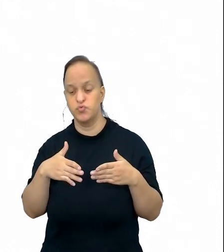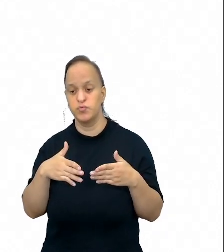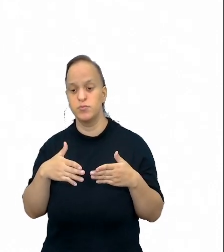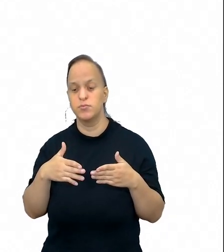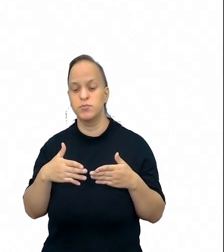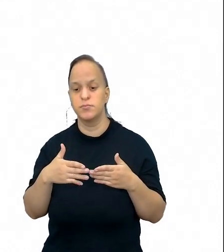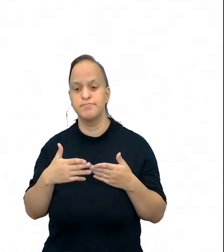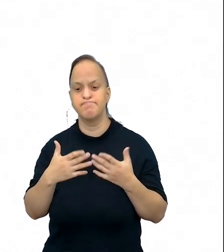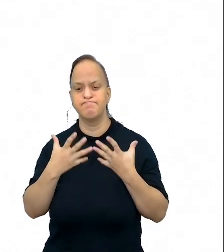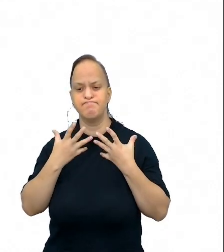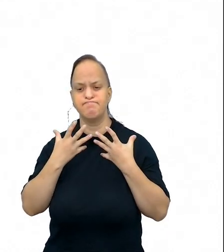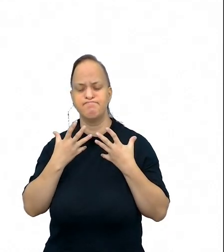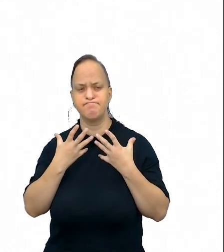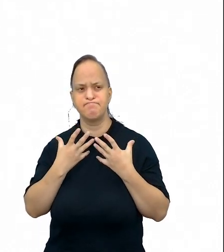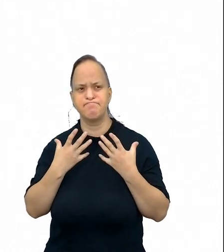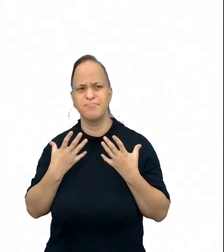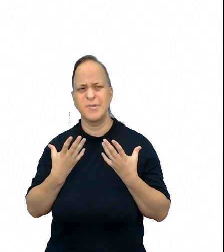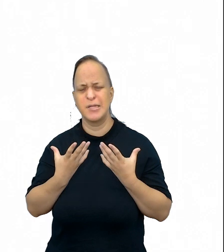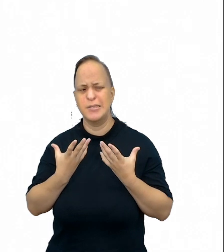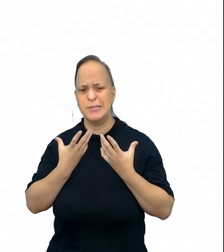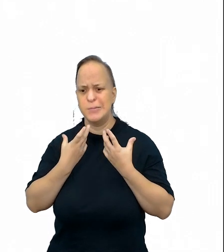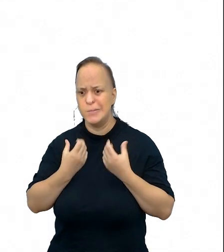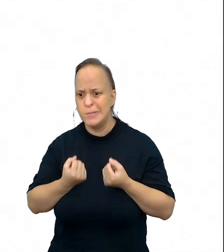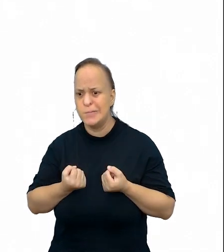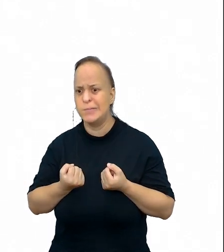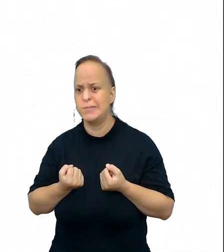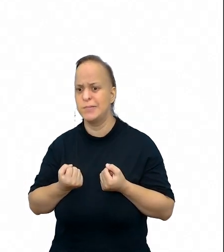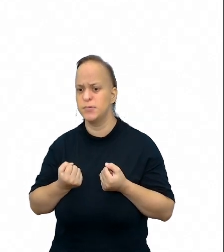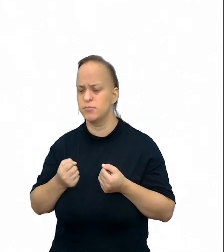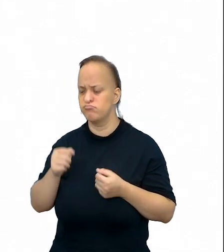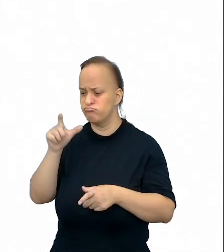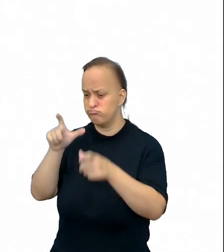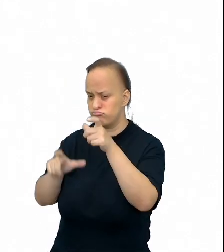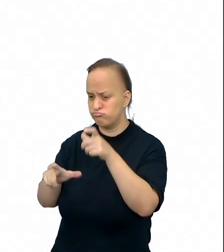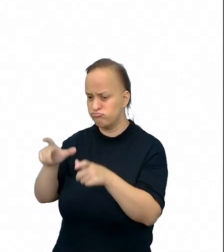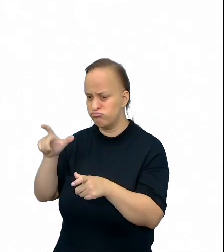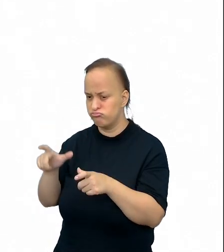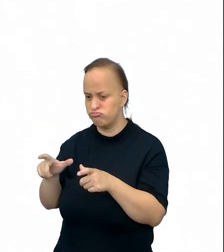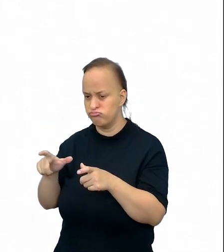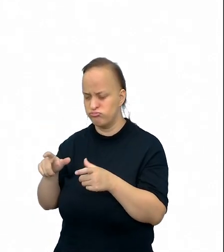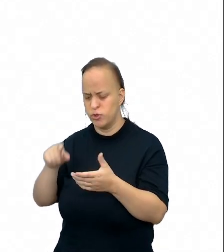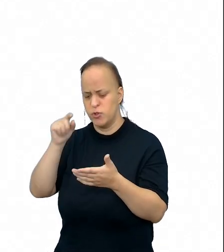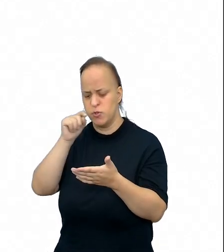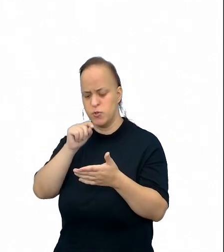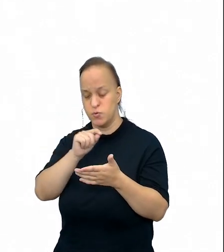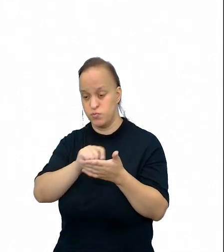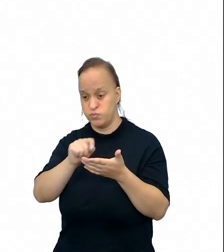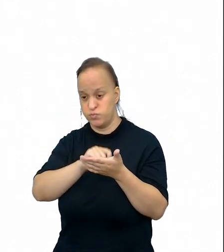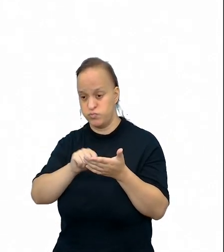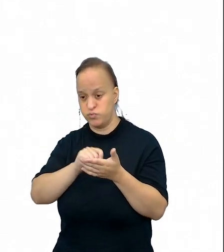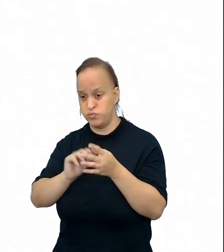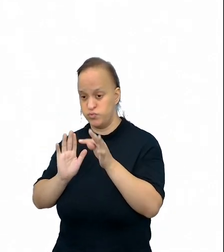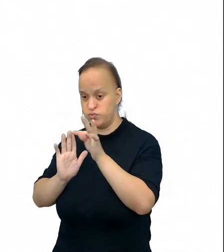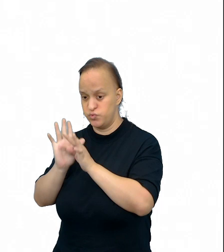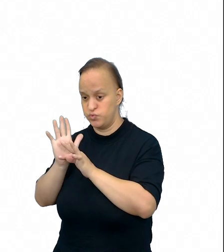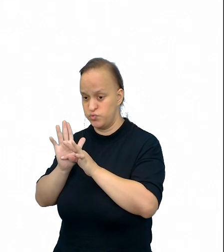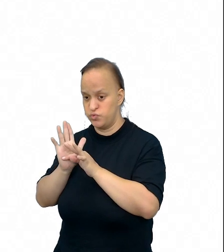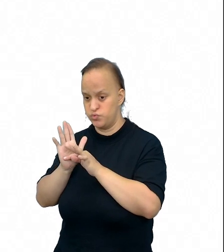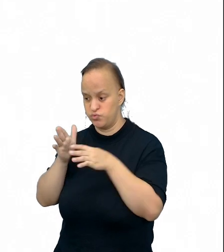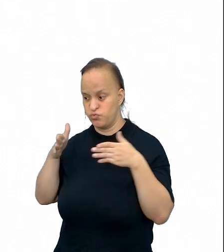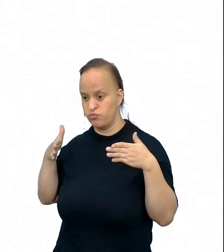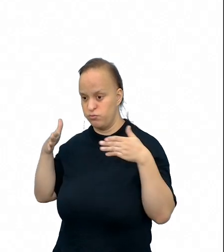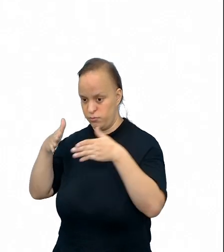de opinião, né? A adesão do público-alvo, em que os textos argumentativos se destinam